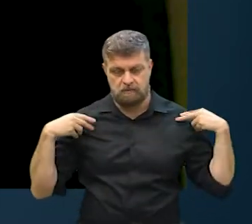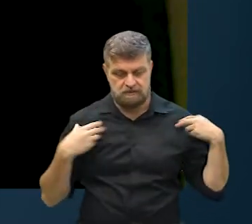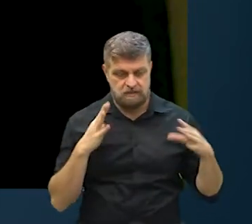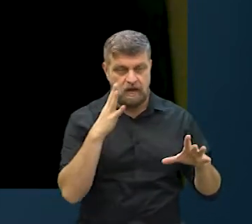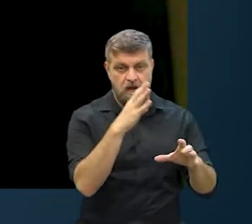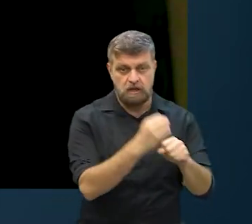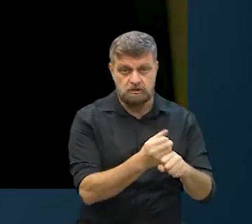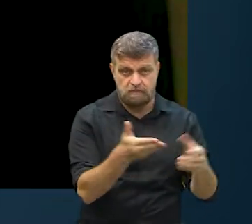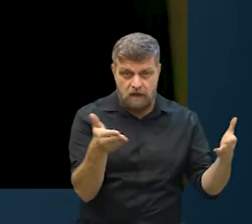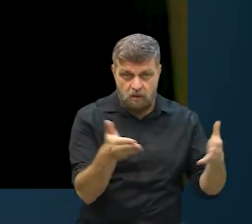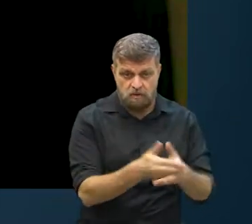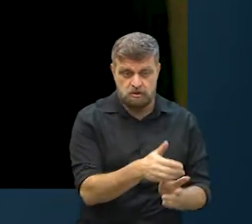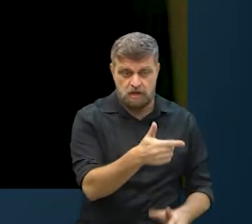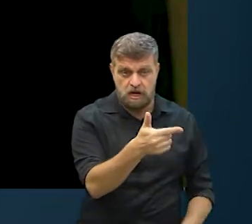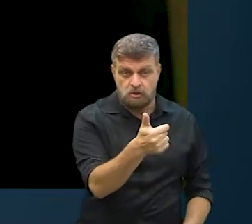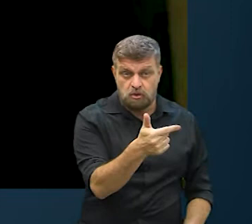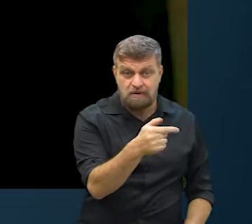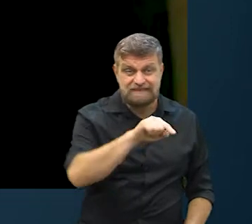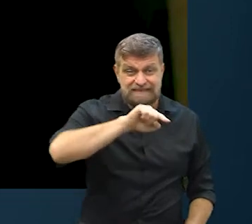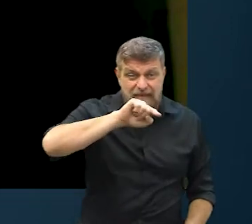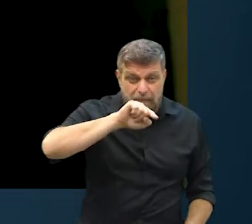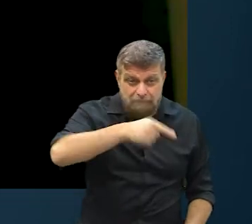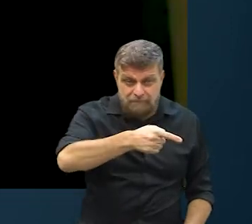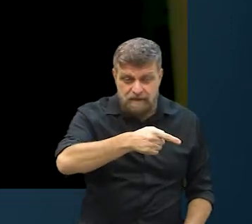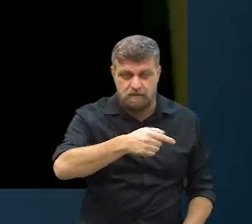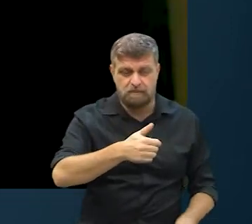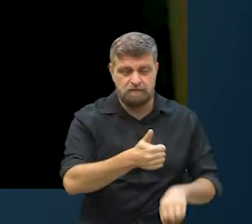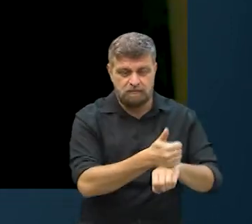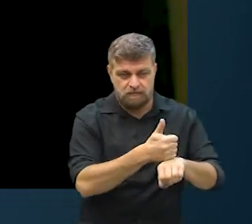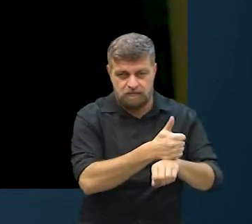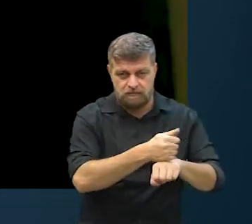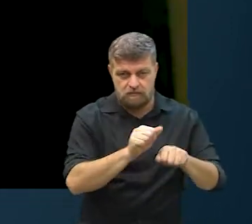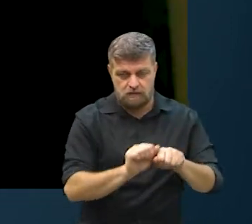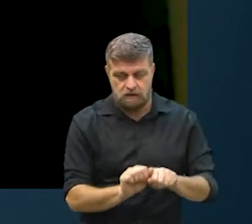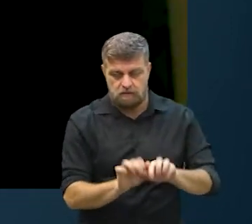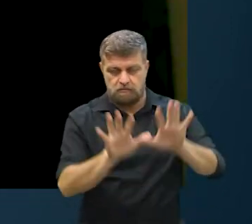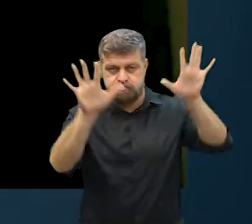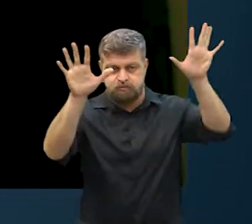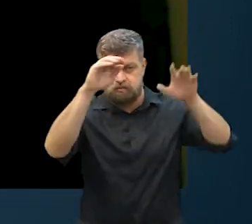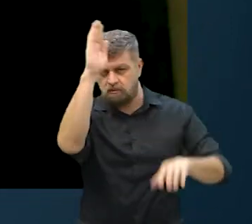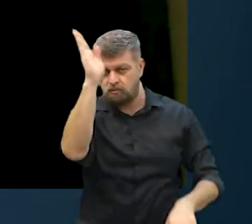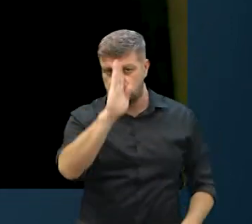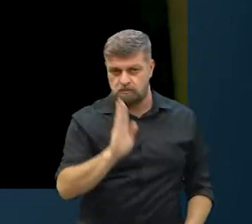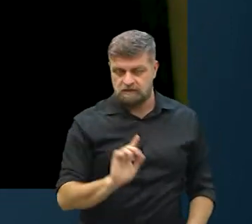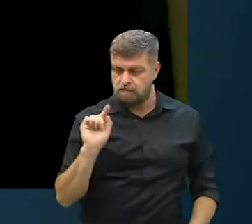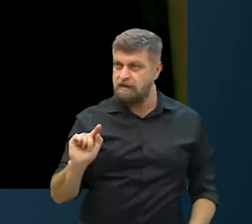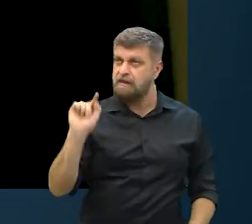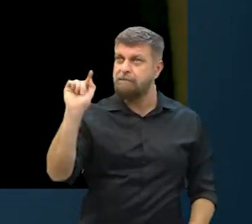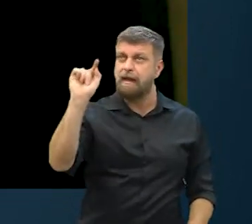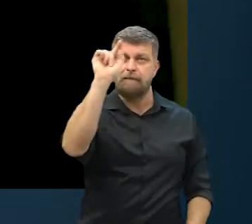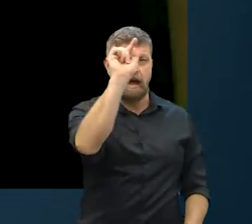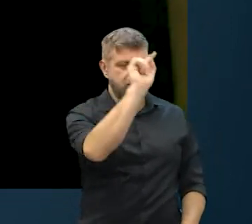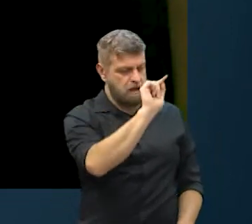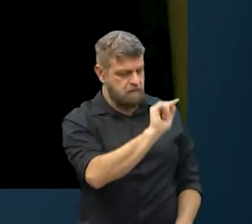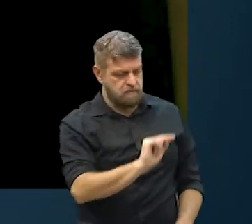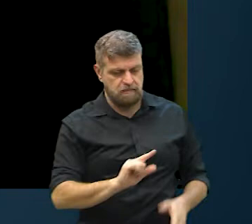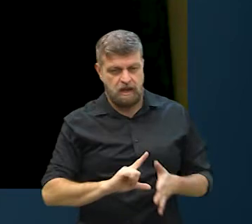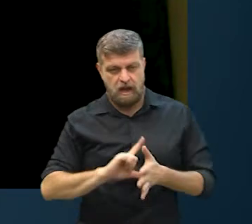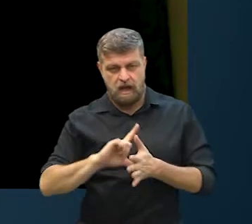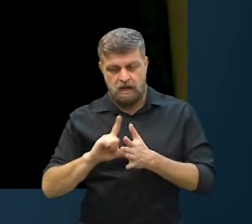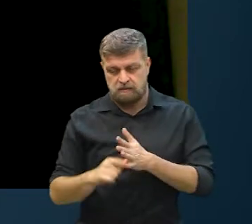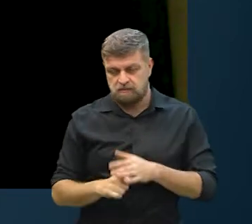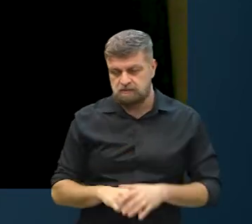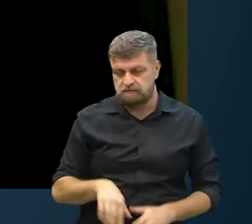mil chapas cadastrados na nossa plataforma, distribuídos aí em todo o Brasil. E depois a